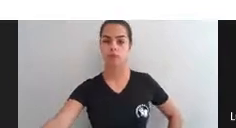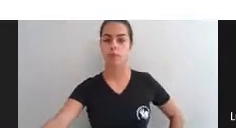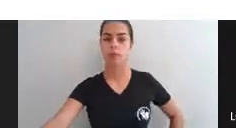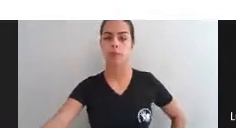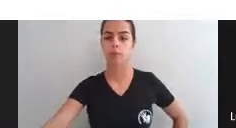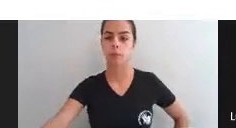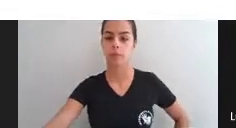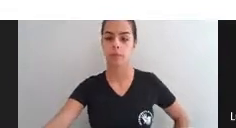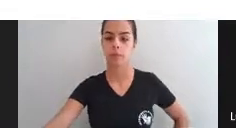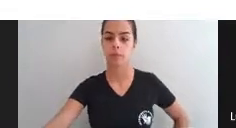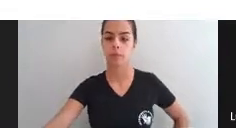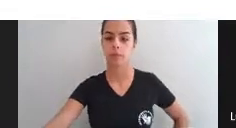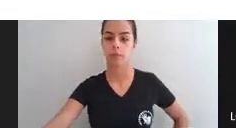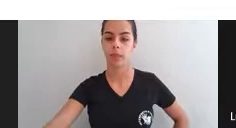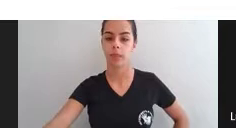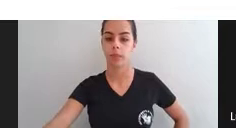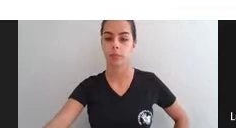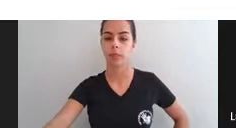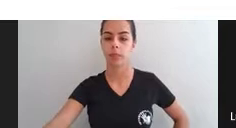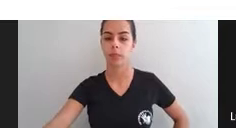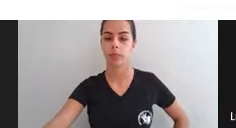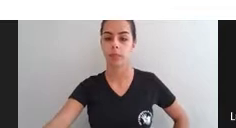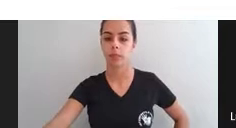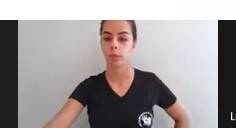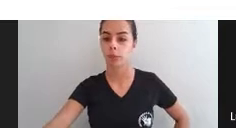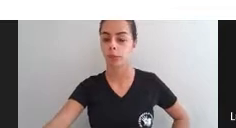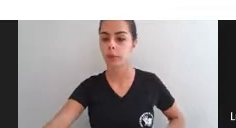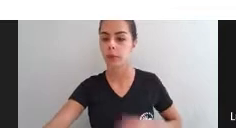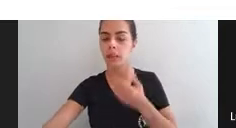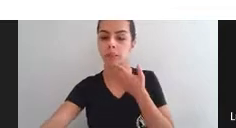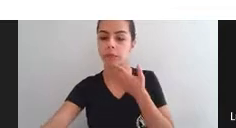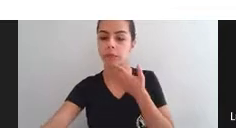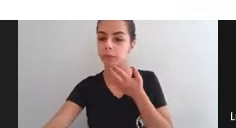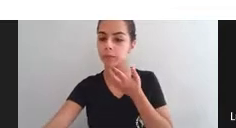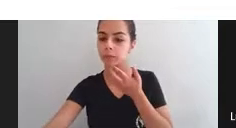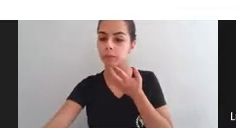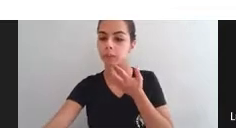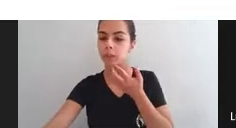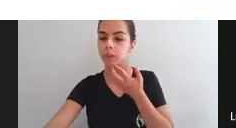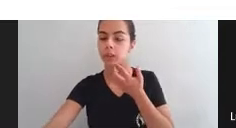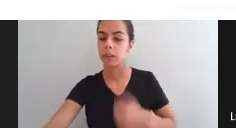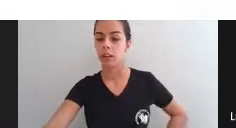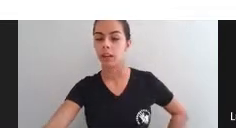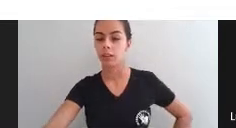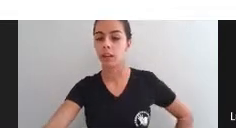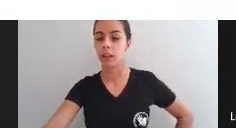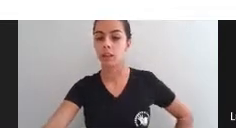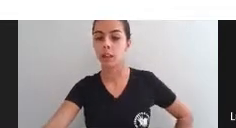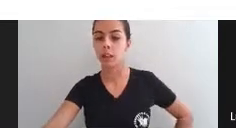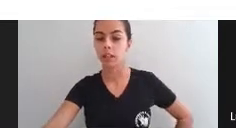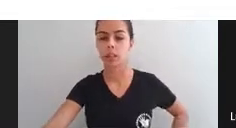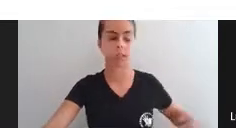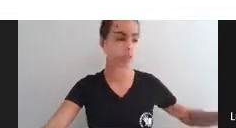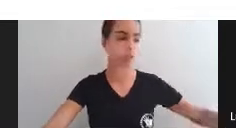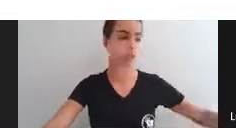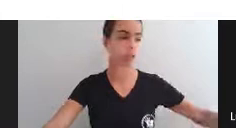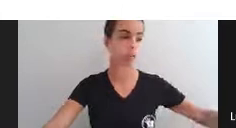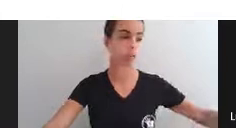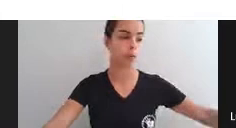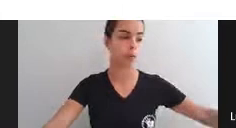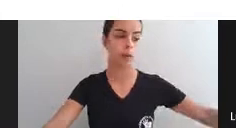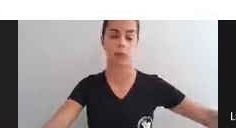calor, que é uma forma de energia. Boa tarde, professor, tudo bem? Boa tarde. Aqui quem fala E é a Lorena,